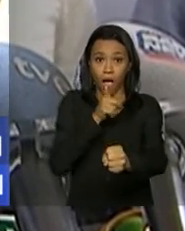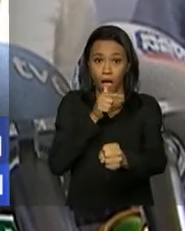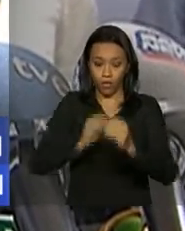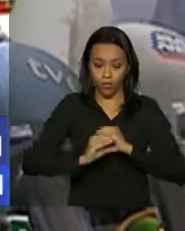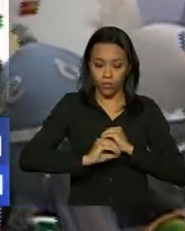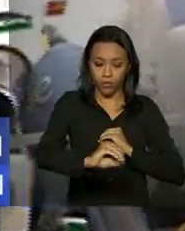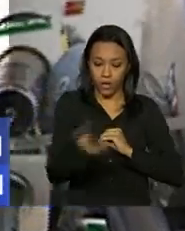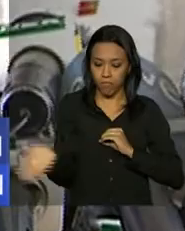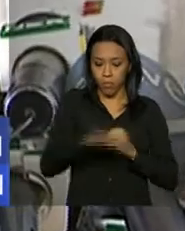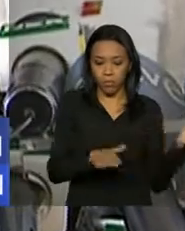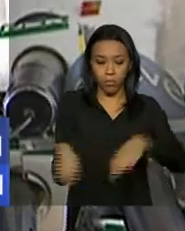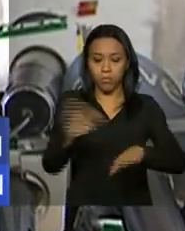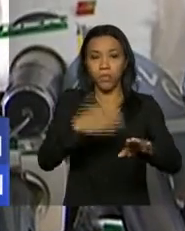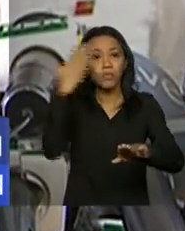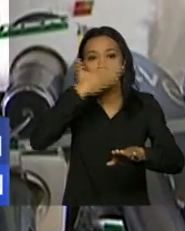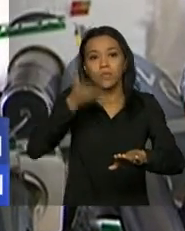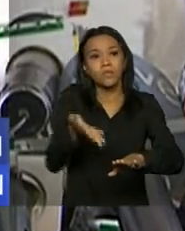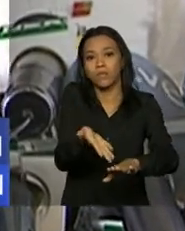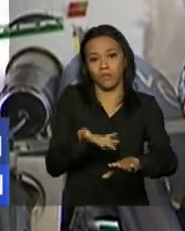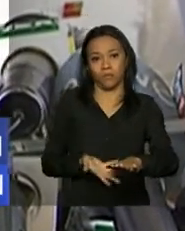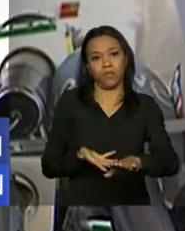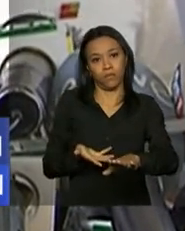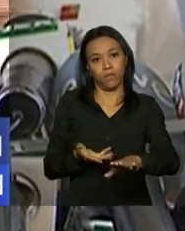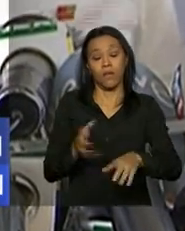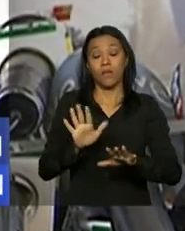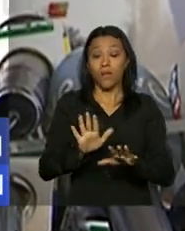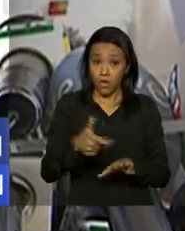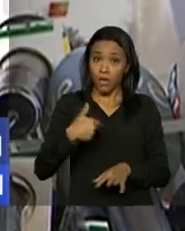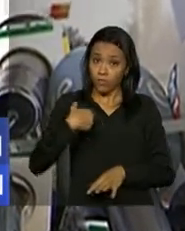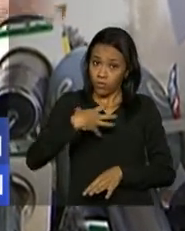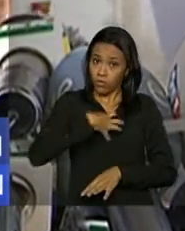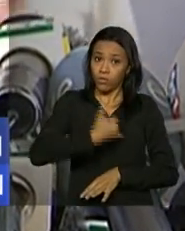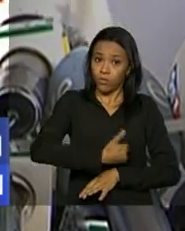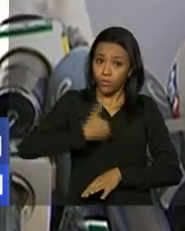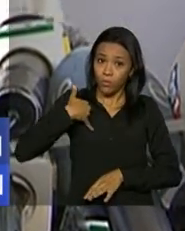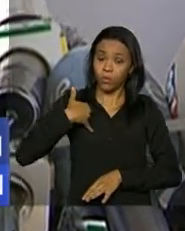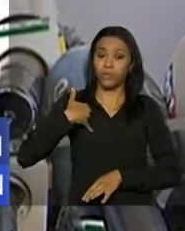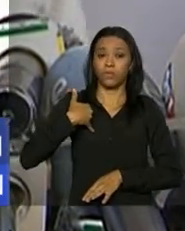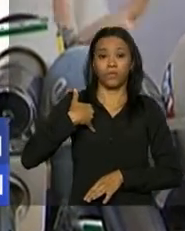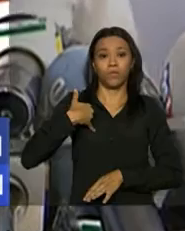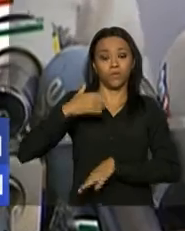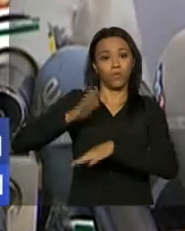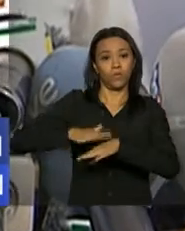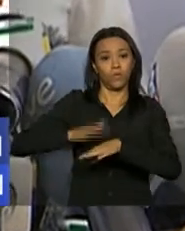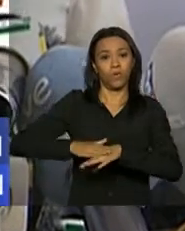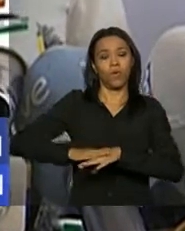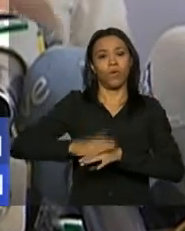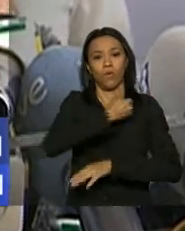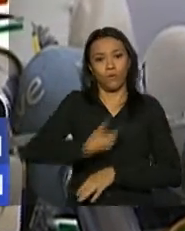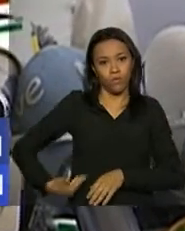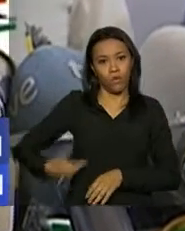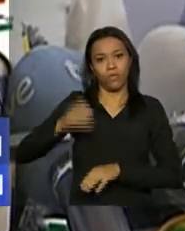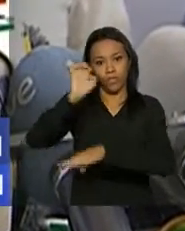Nós fomos, e aí eu tenho orgulho, mas eu também reconheço a ação do governo do Estado e da